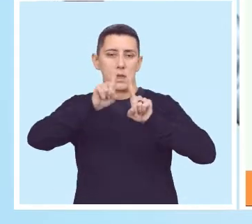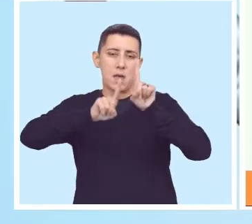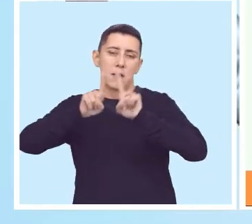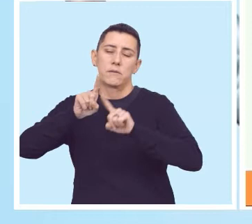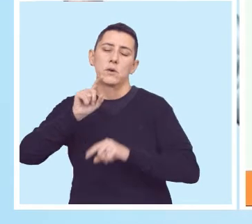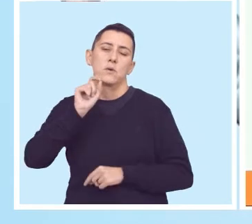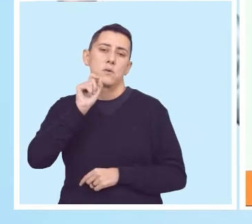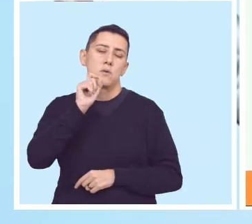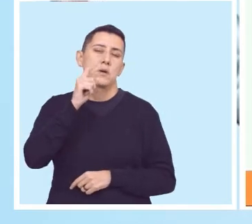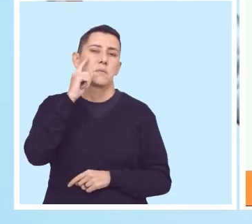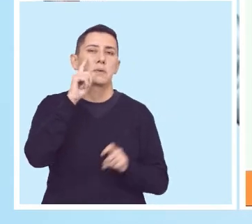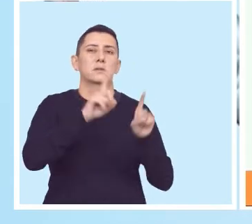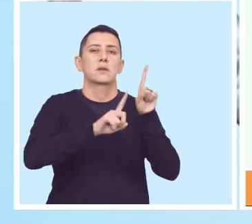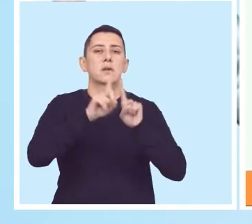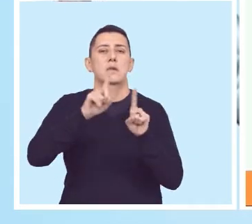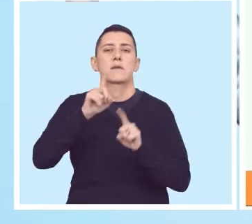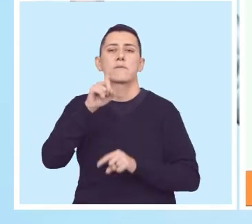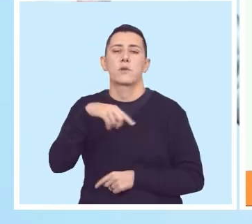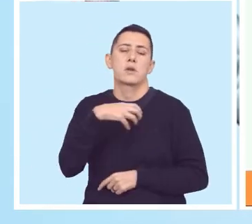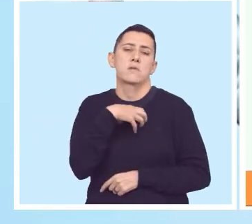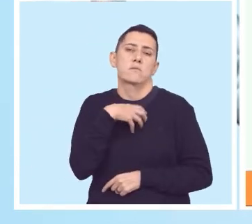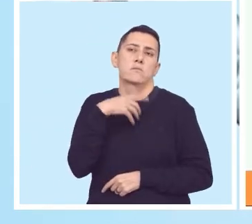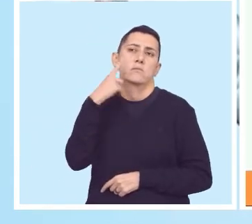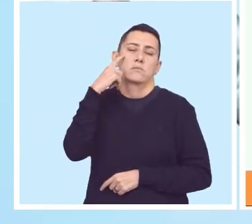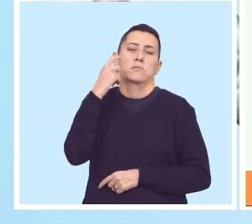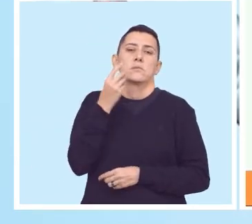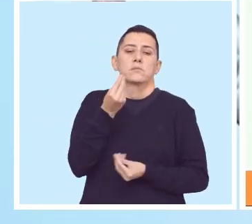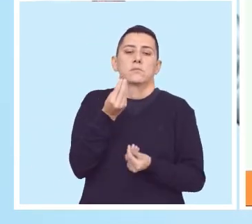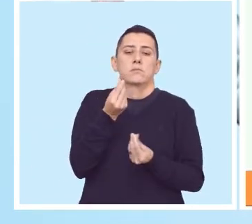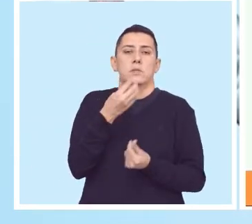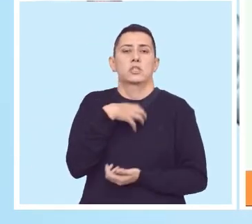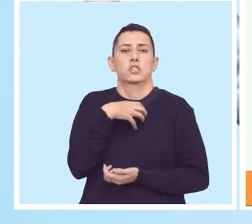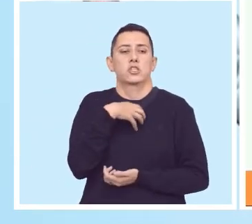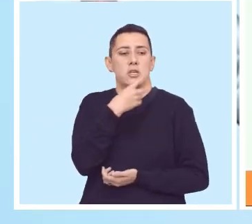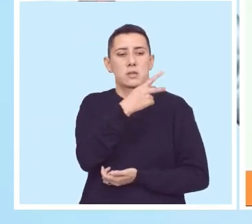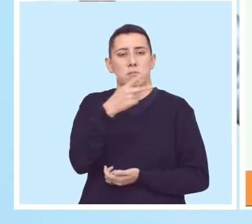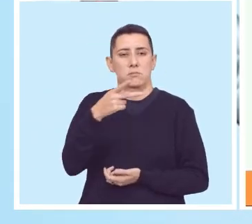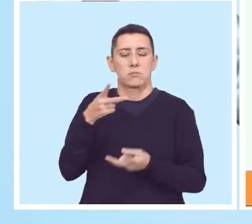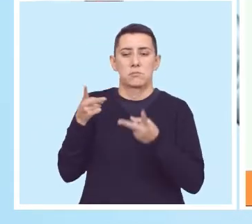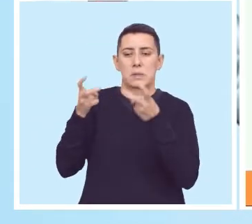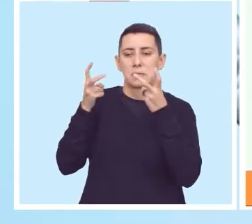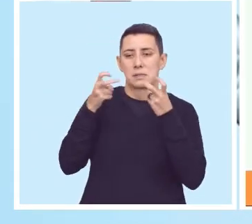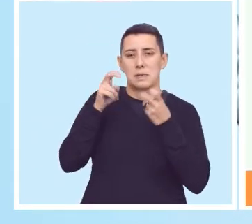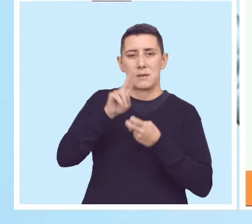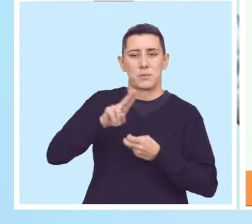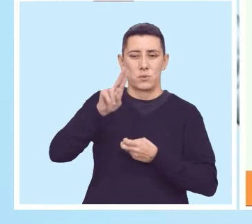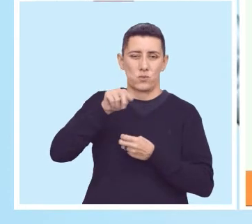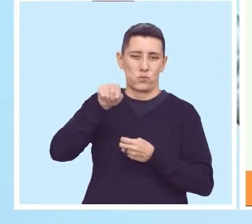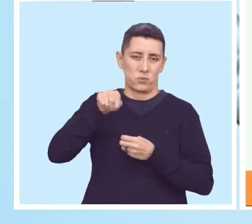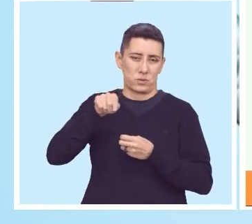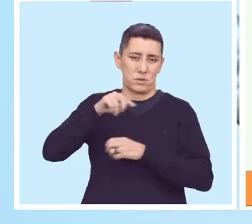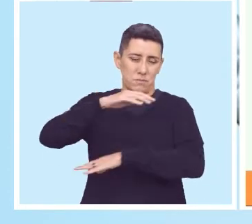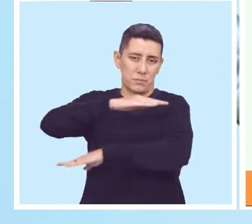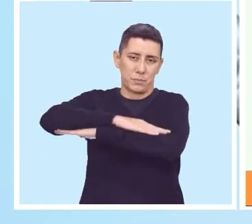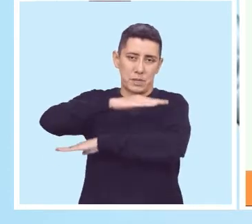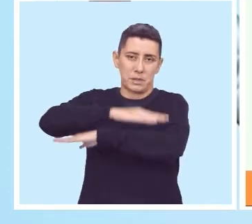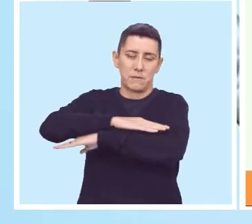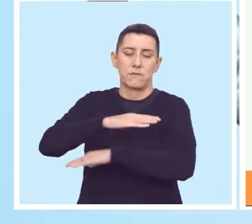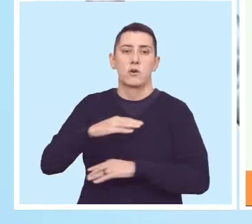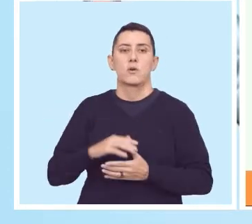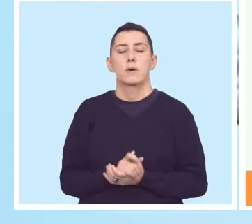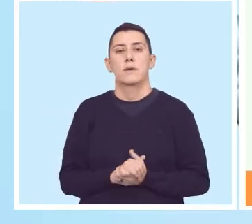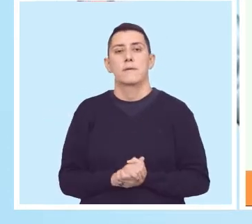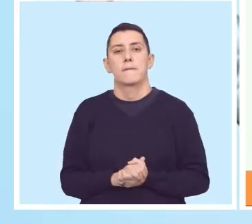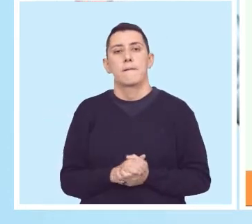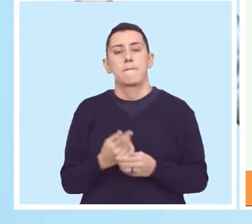foi muito no sentimento, né? Na percepção que nós tivemos ao longo do uso da ferramenta. Mas nada melhor do